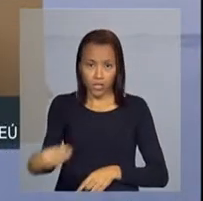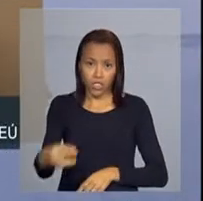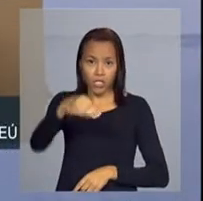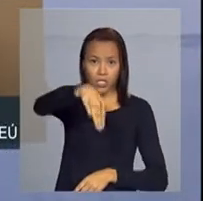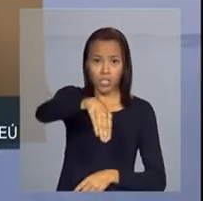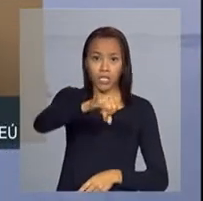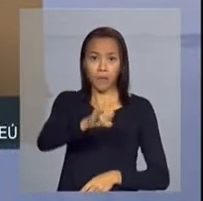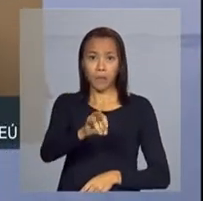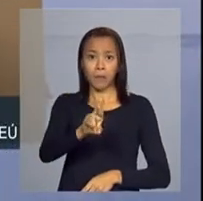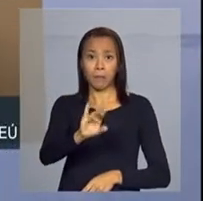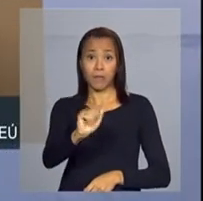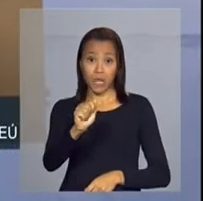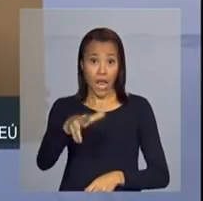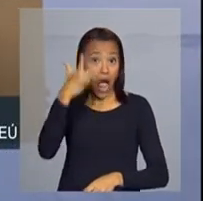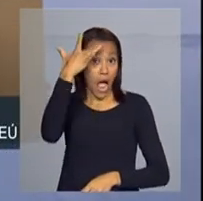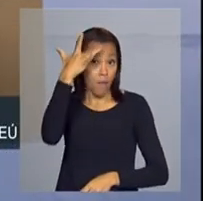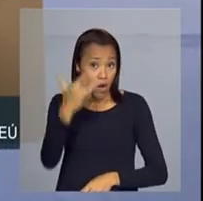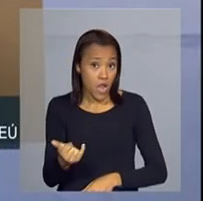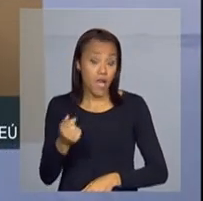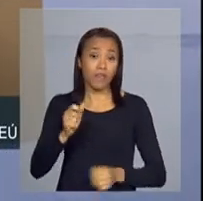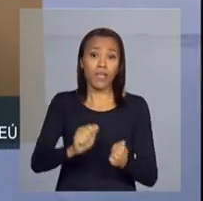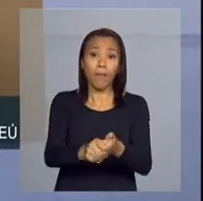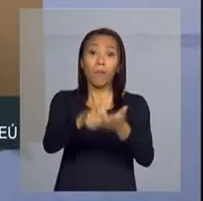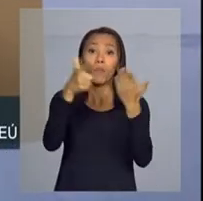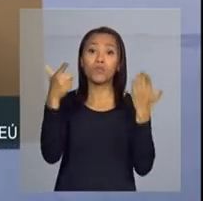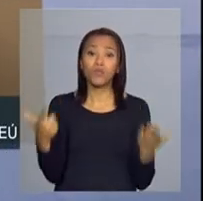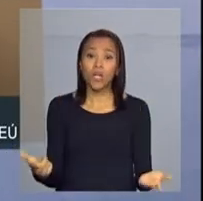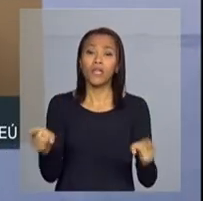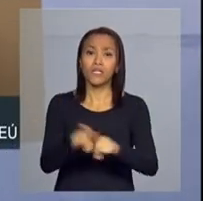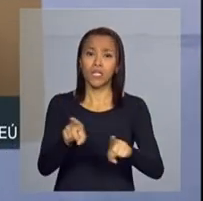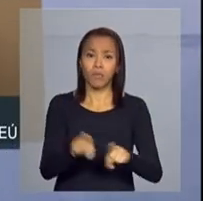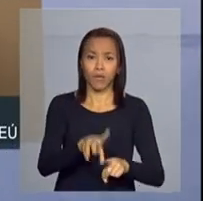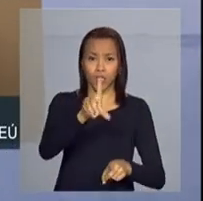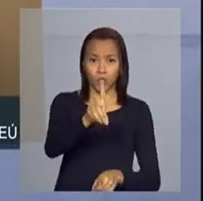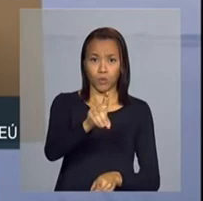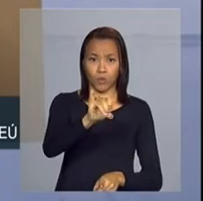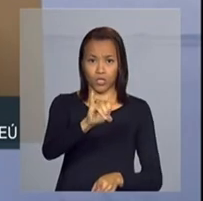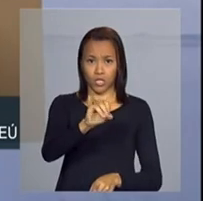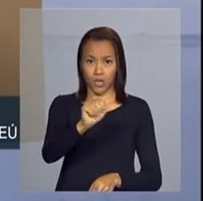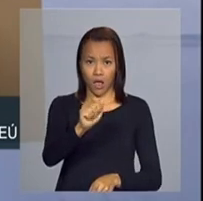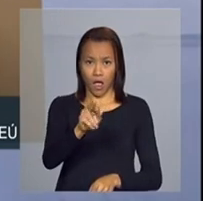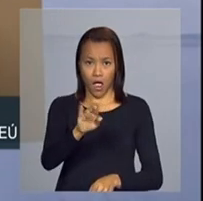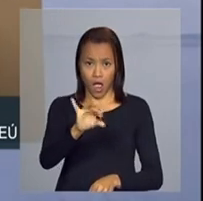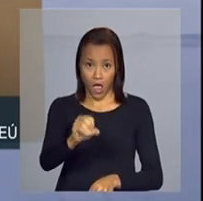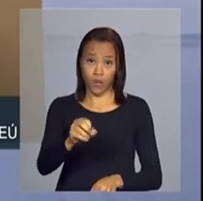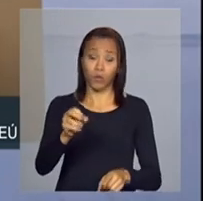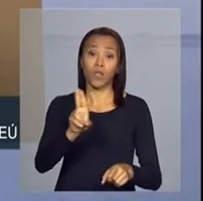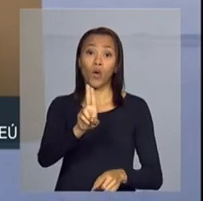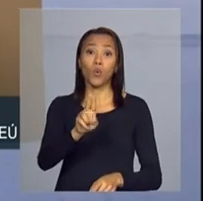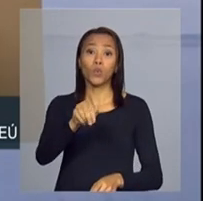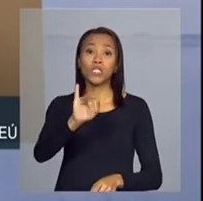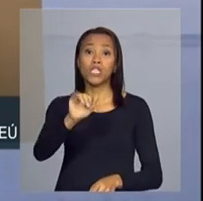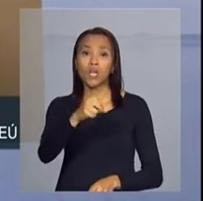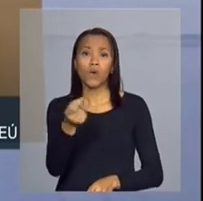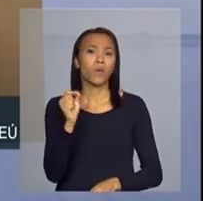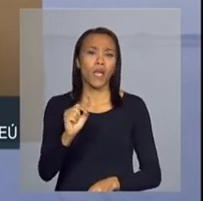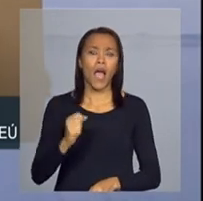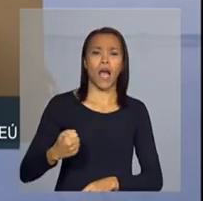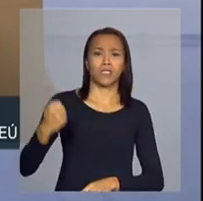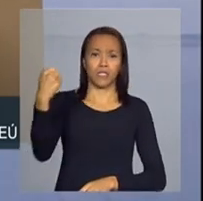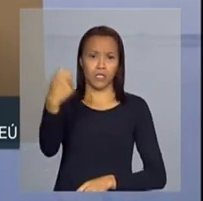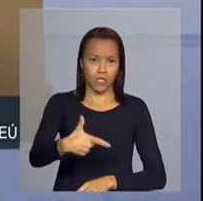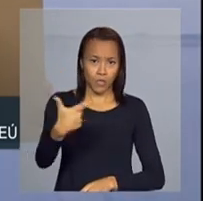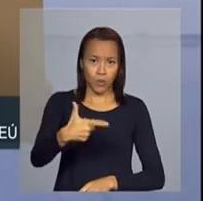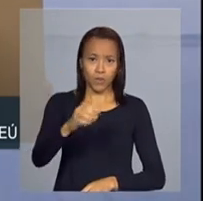está publicado nos jornais do Recife e no Diário Oficial da União a segunda etapa da adutora